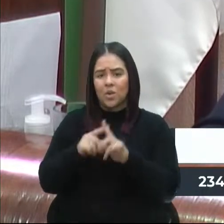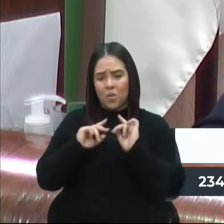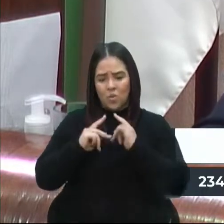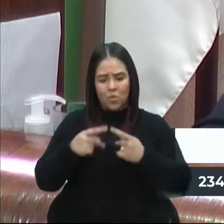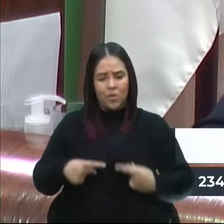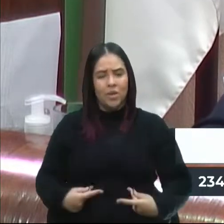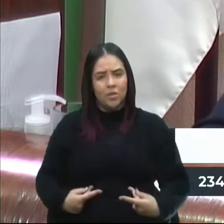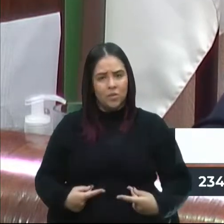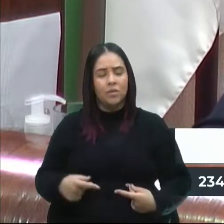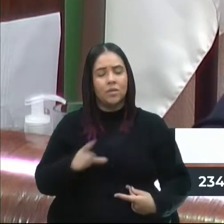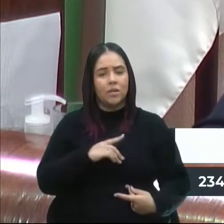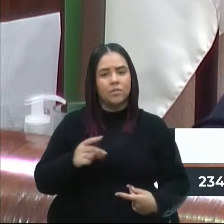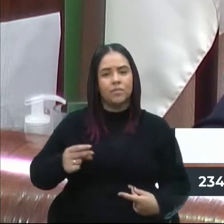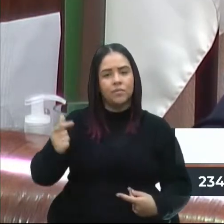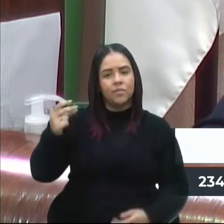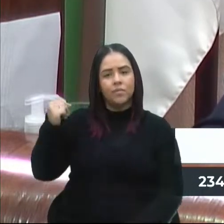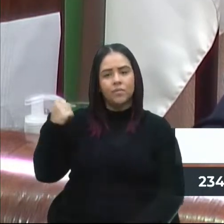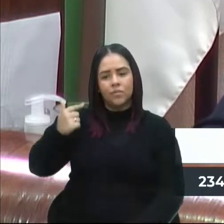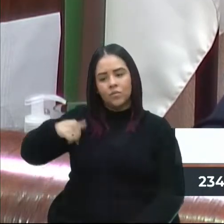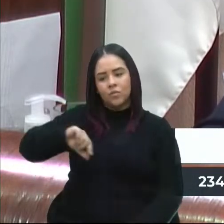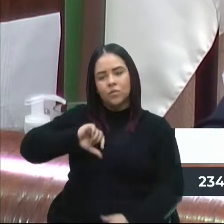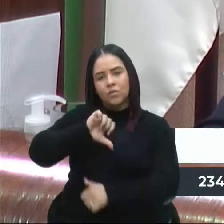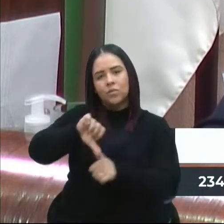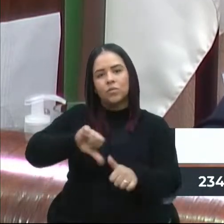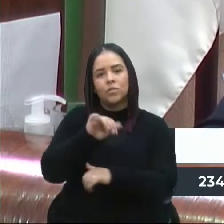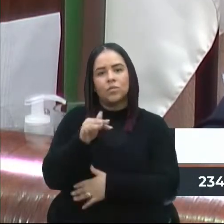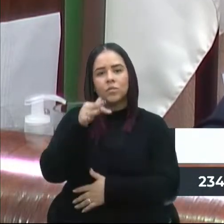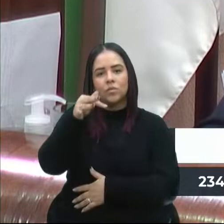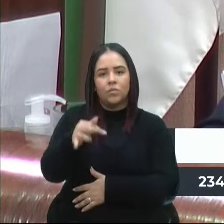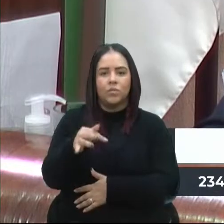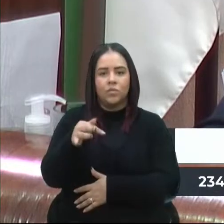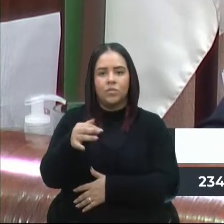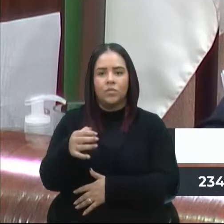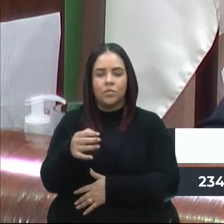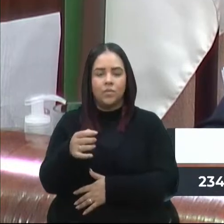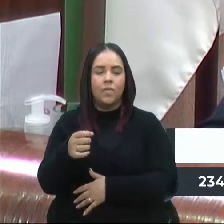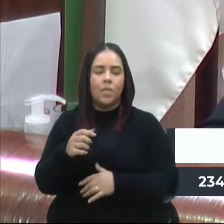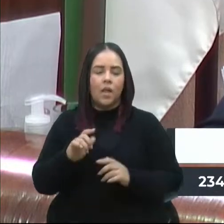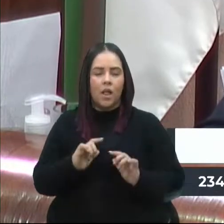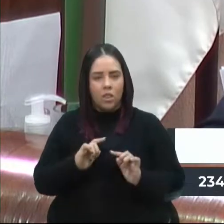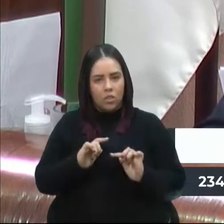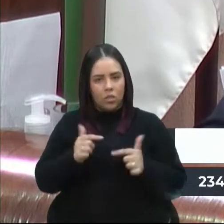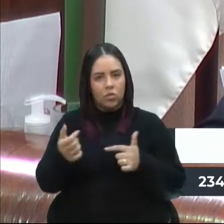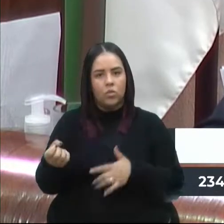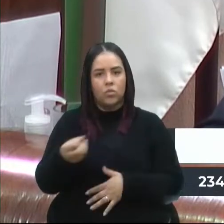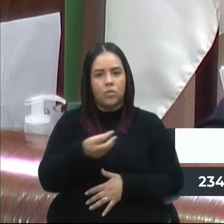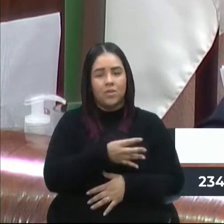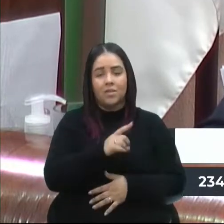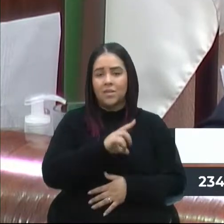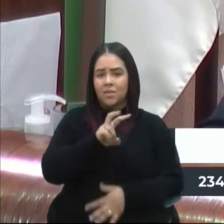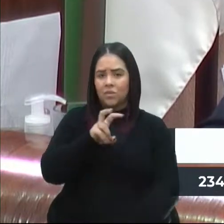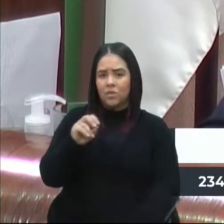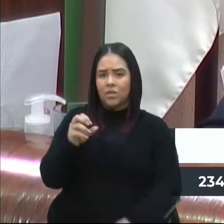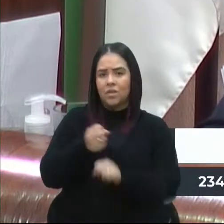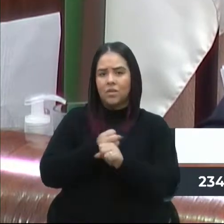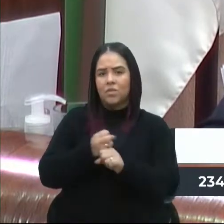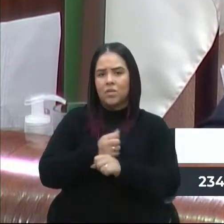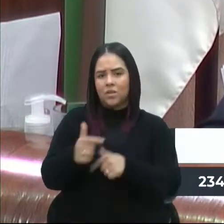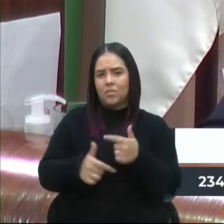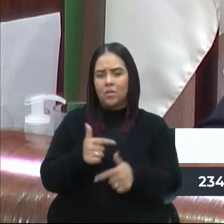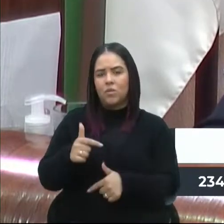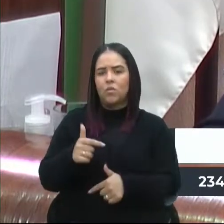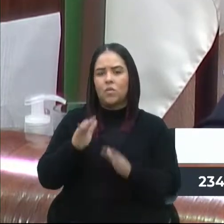o passado que mudamos o Futuro por meio de ações inovadoras São 50 anos de um trabalho